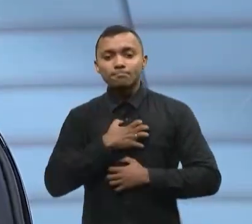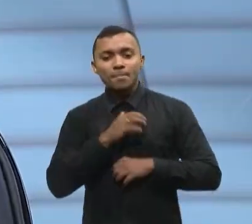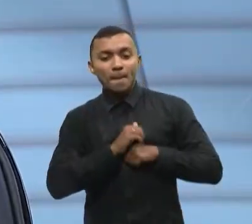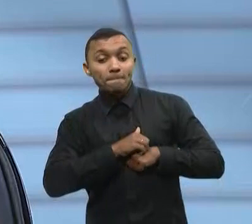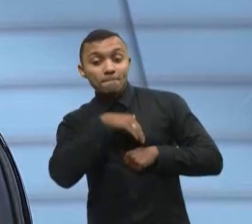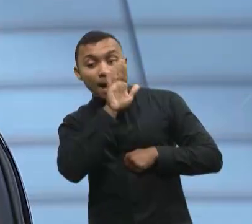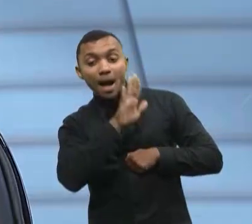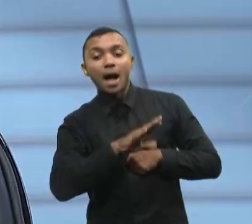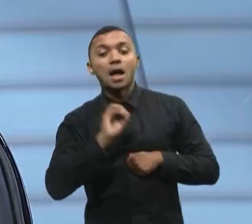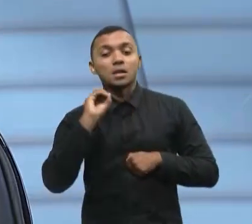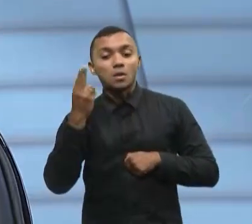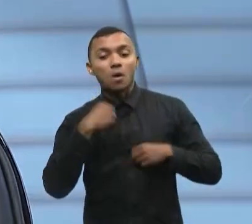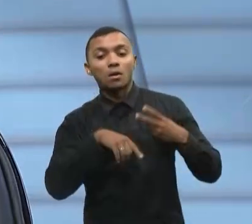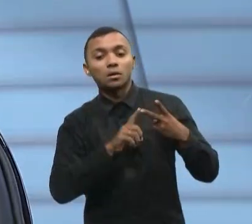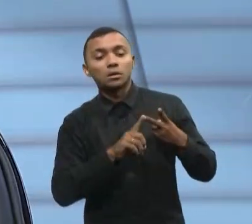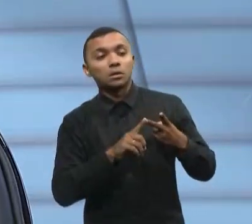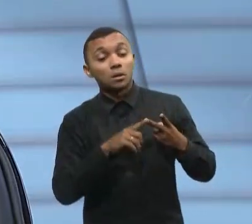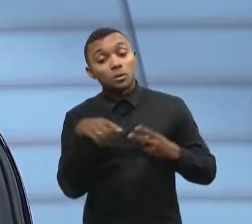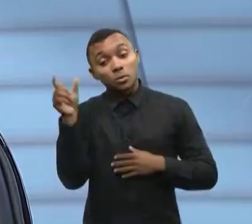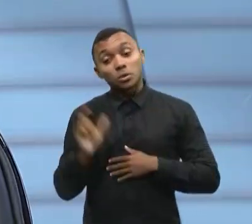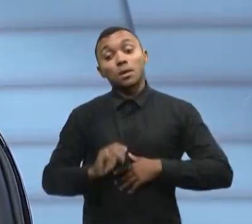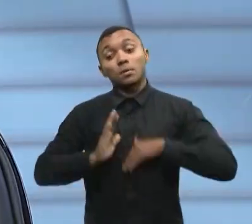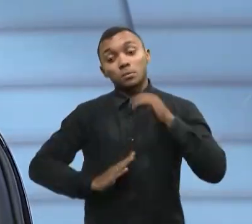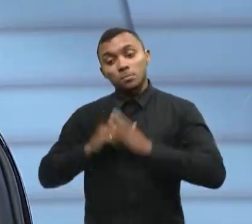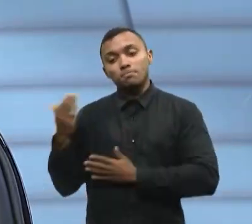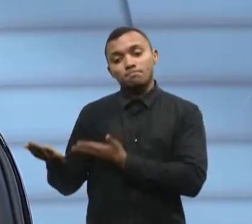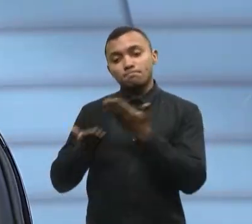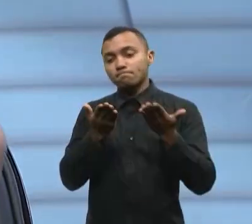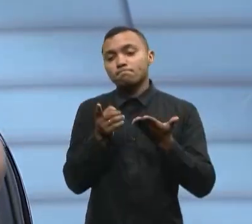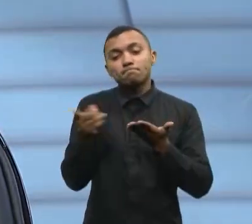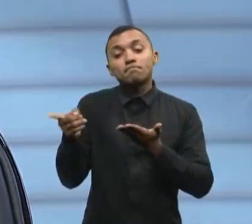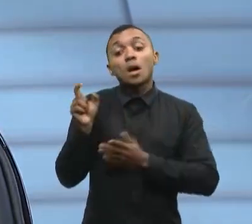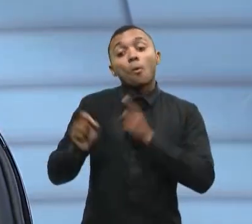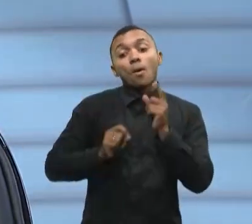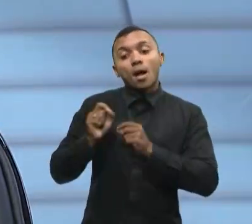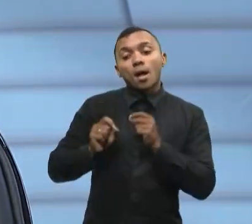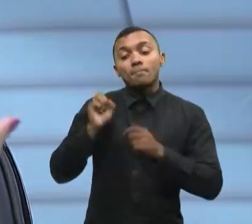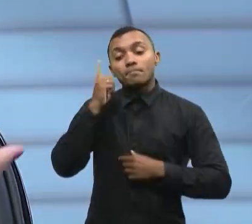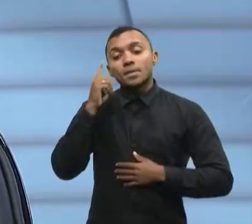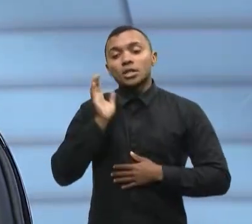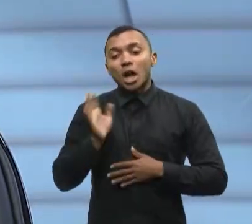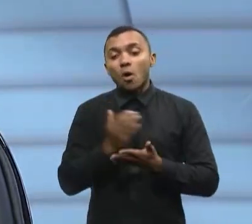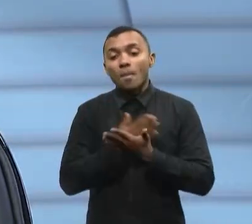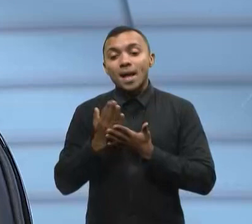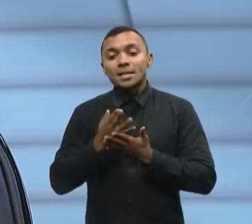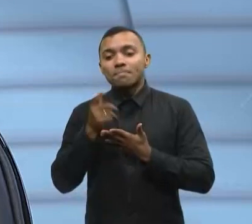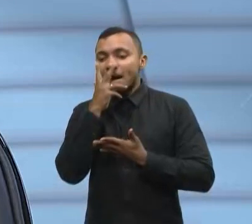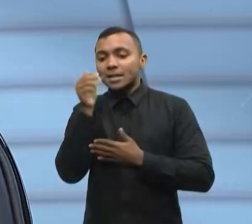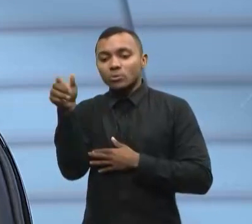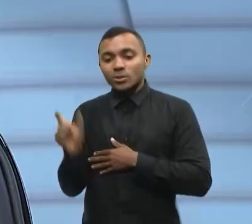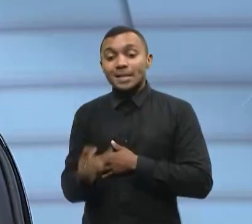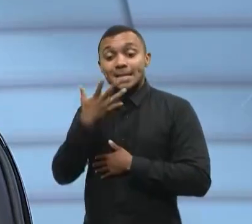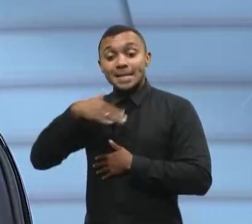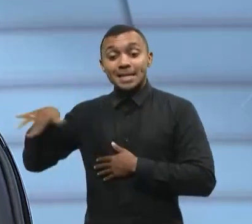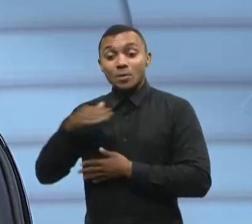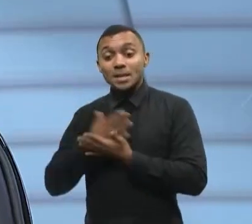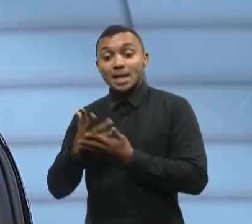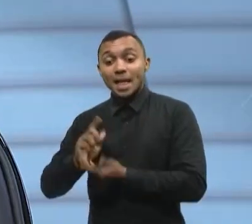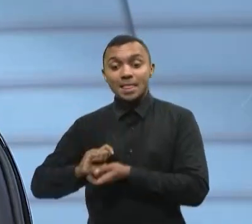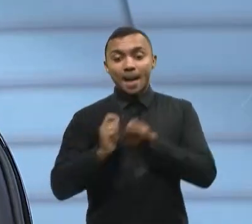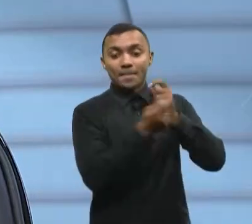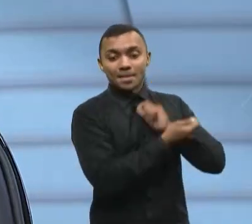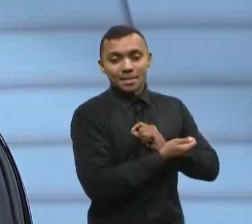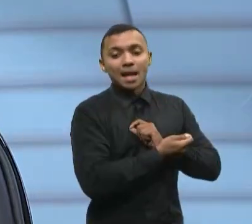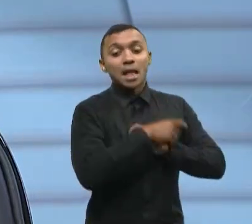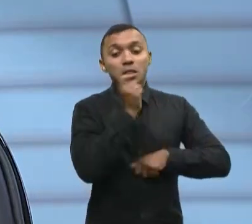maior, né, o terapeuta vai conduzindo de uma forma aí adaptando a criança àquele movimento. Mas o que a